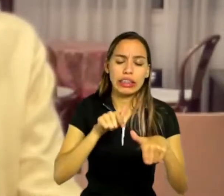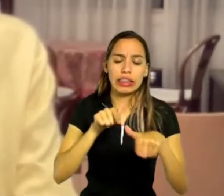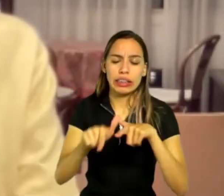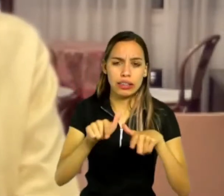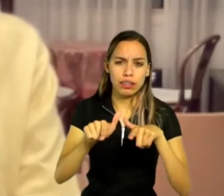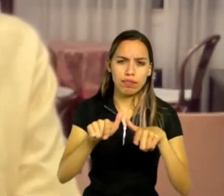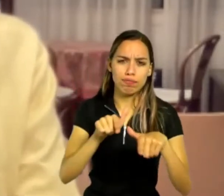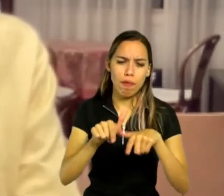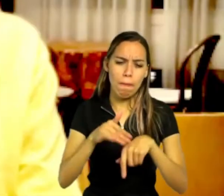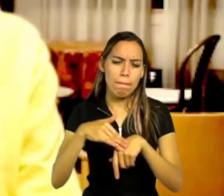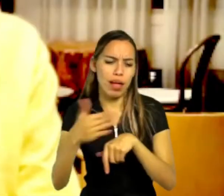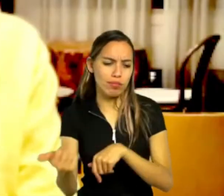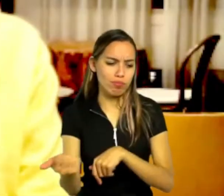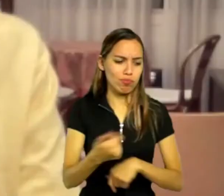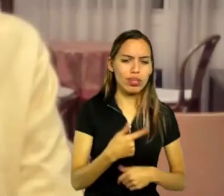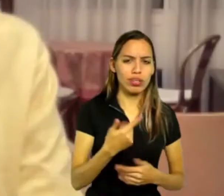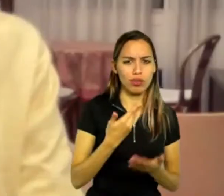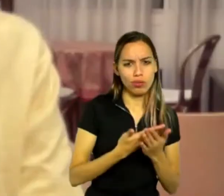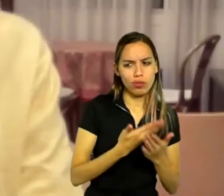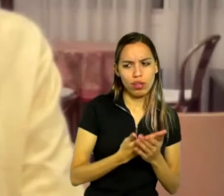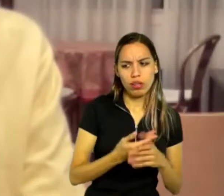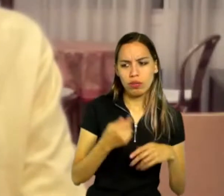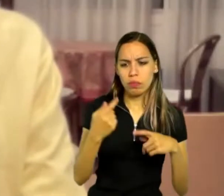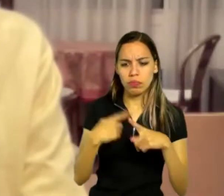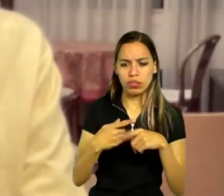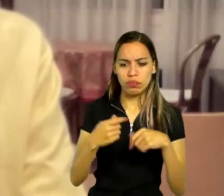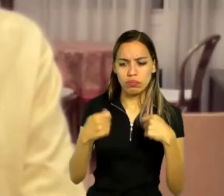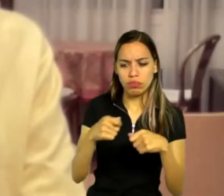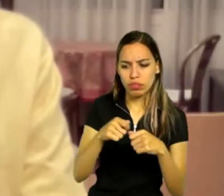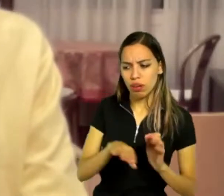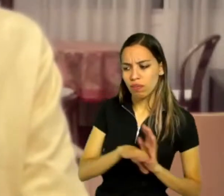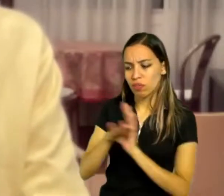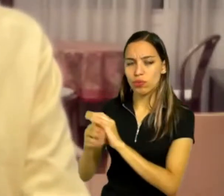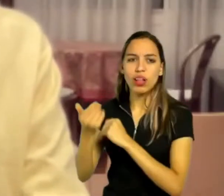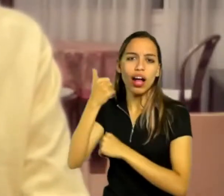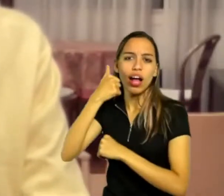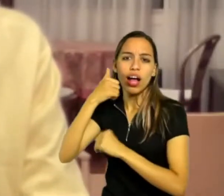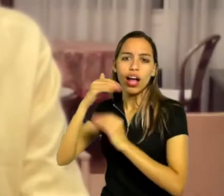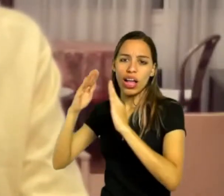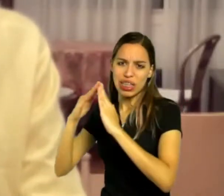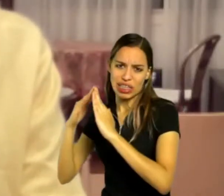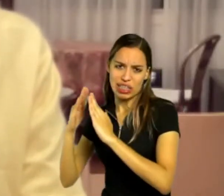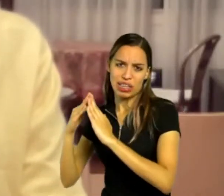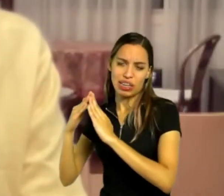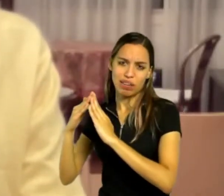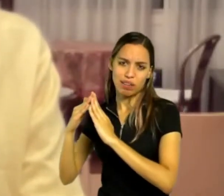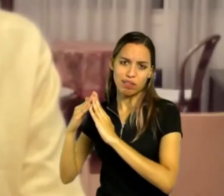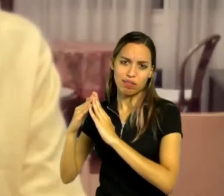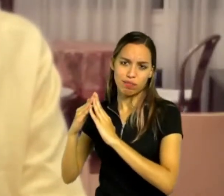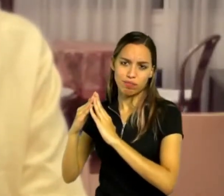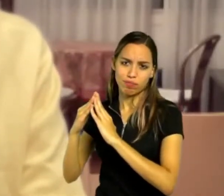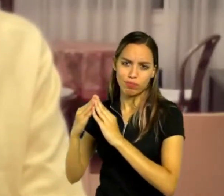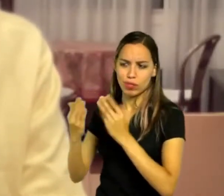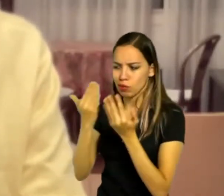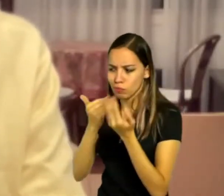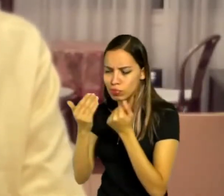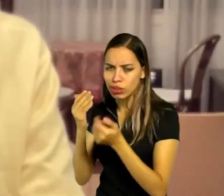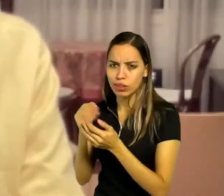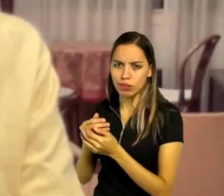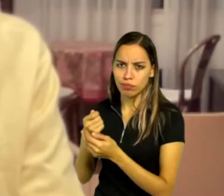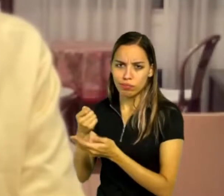me sustentar e ajudar em casa. Mas eu acho que eu consegui ter uma boa formação. Acho